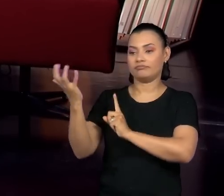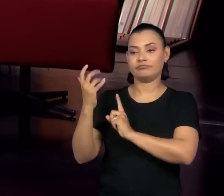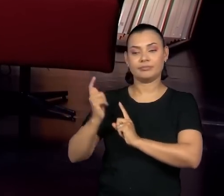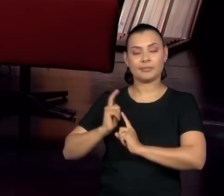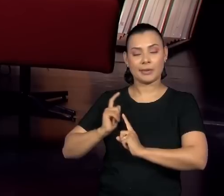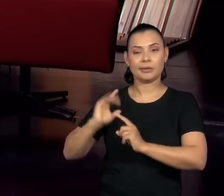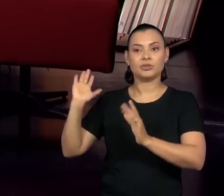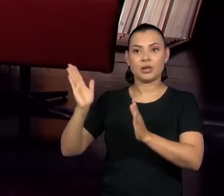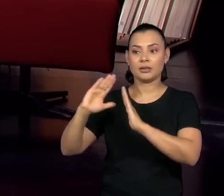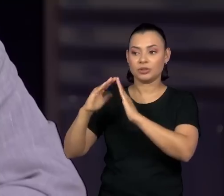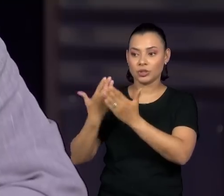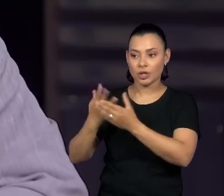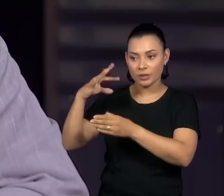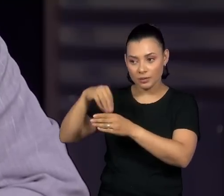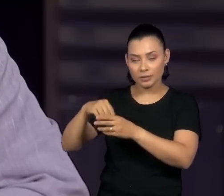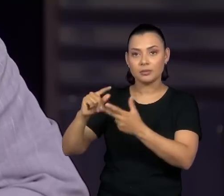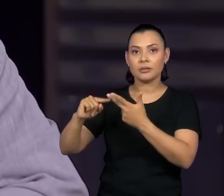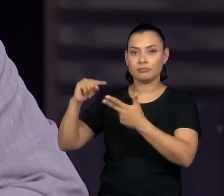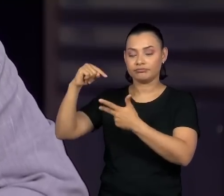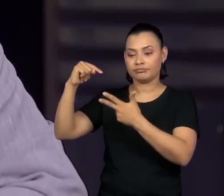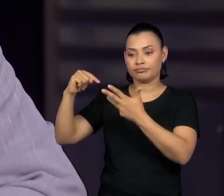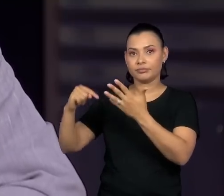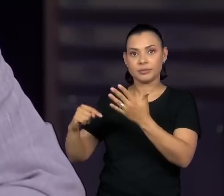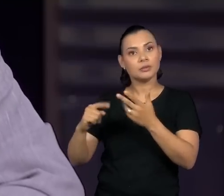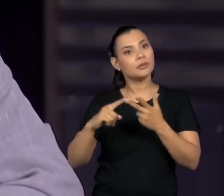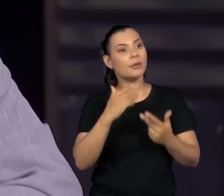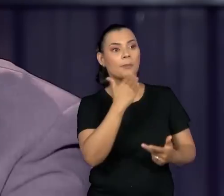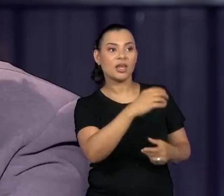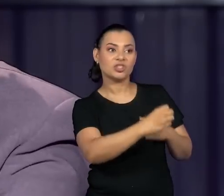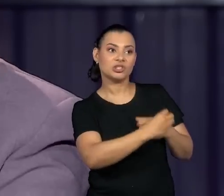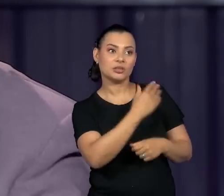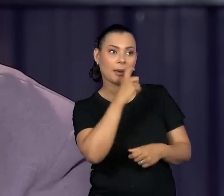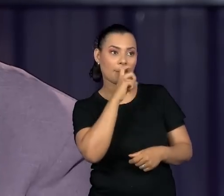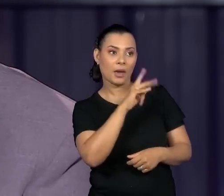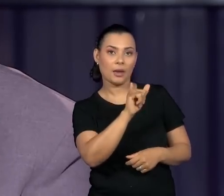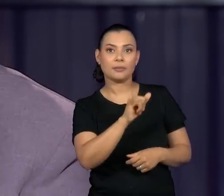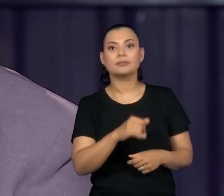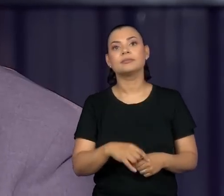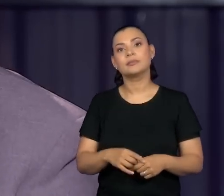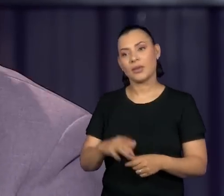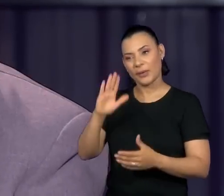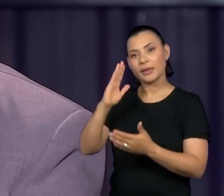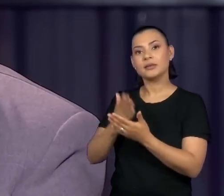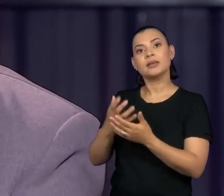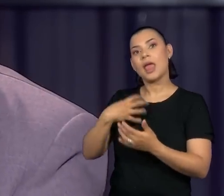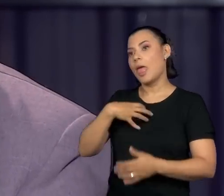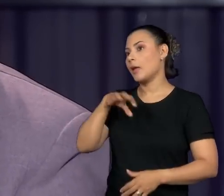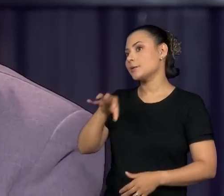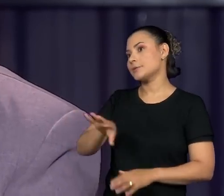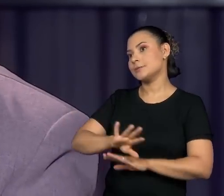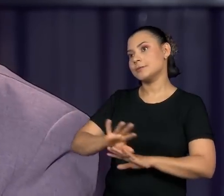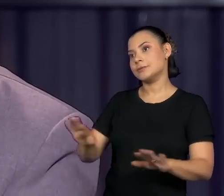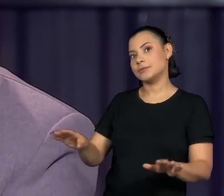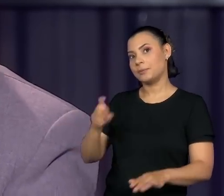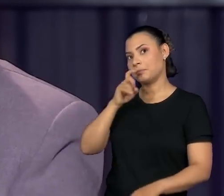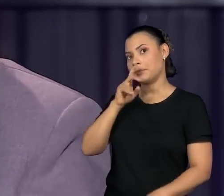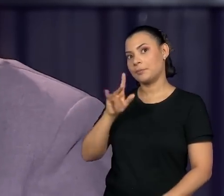na escola. Mas qualquer coisa você pede uma dica pro seu pai lá. Ele vai dizer, teve que ser assim.